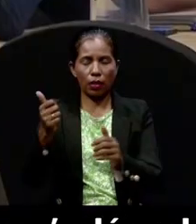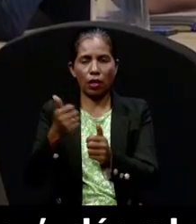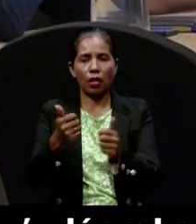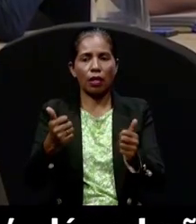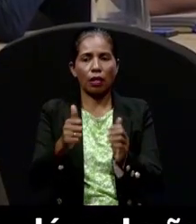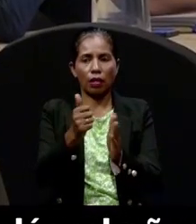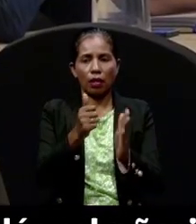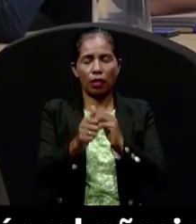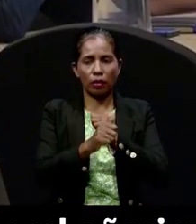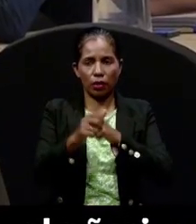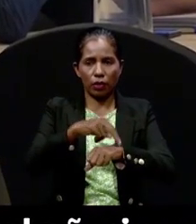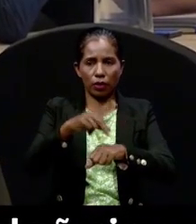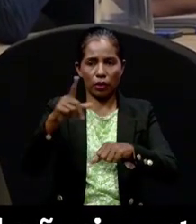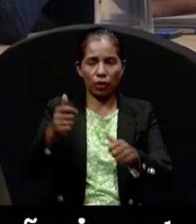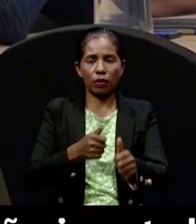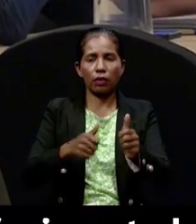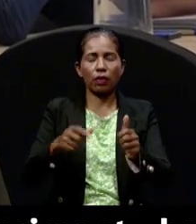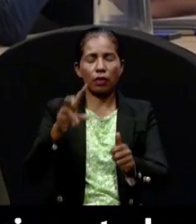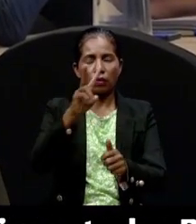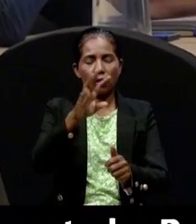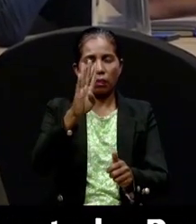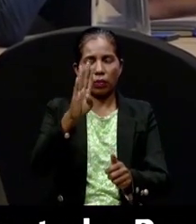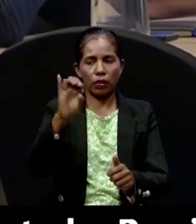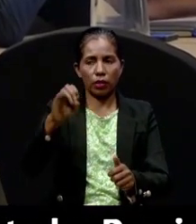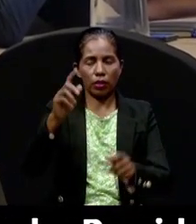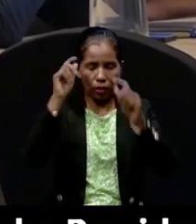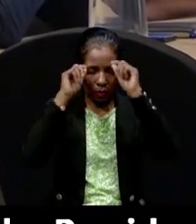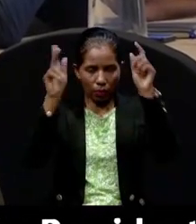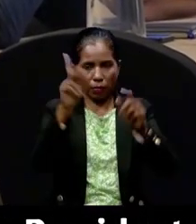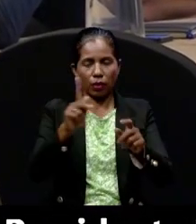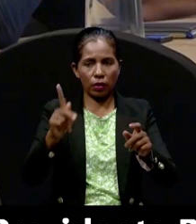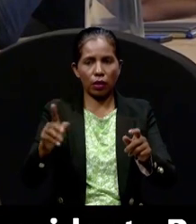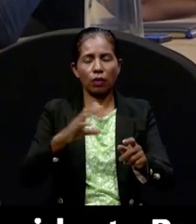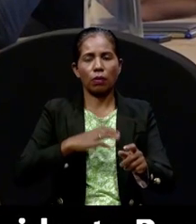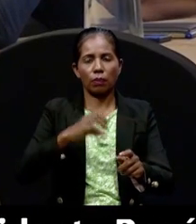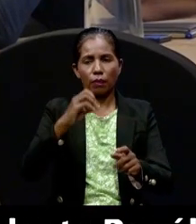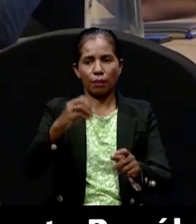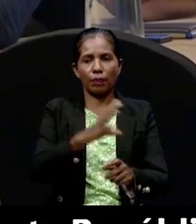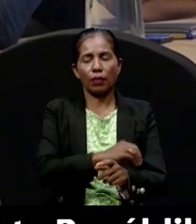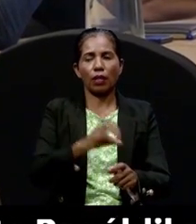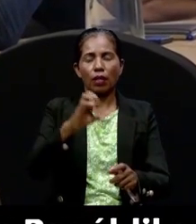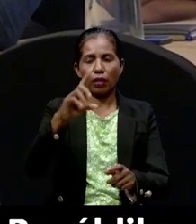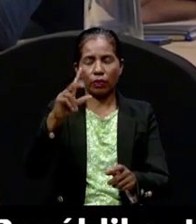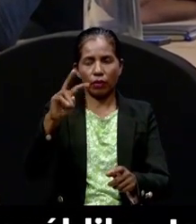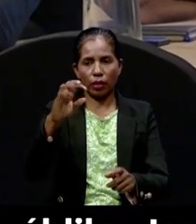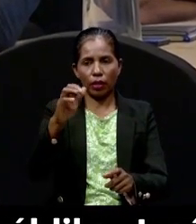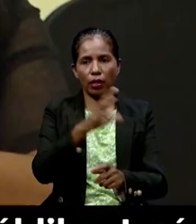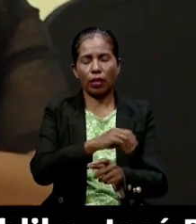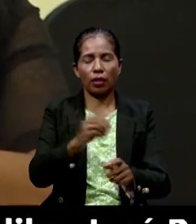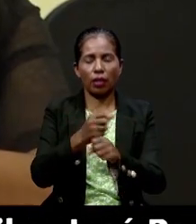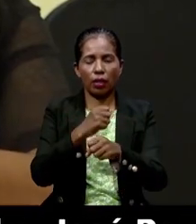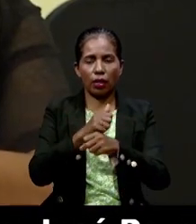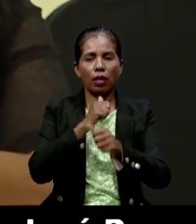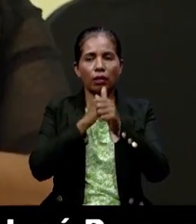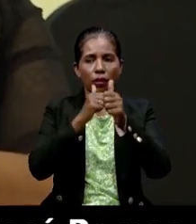contra violência baseia ba zênero iha Timor Plaza kumoro tersane. Tuir Elvira, além de halo advocacia ba